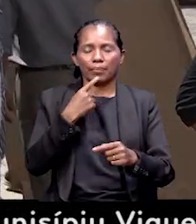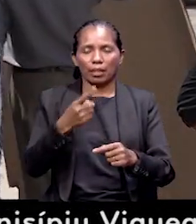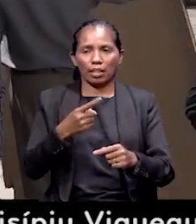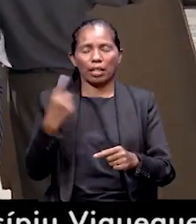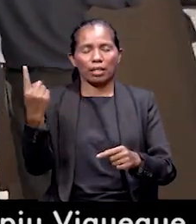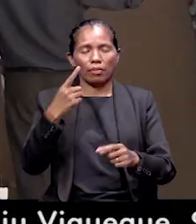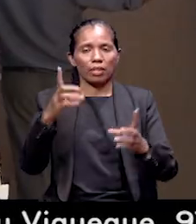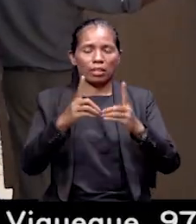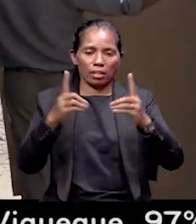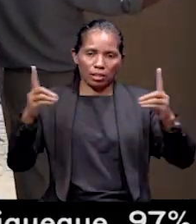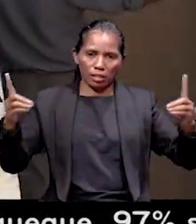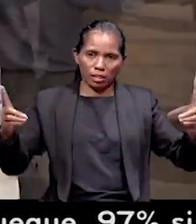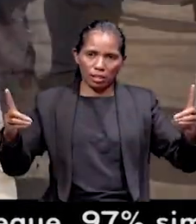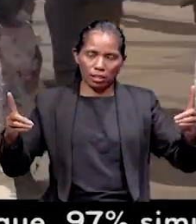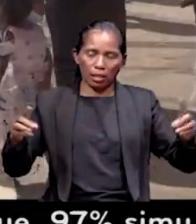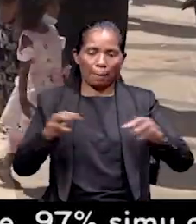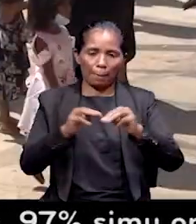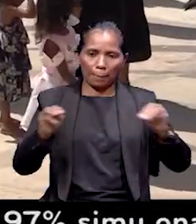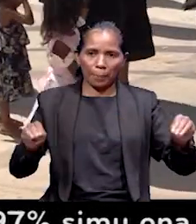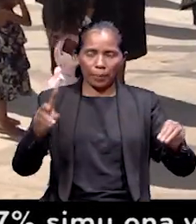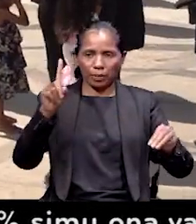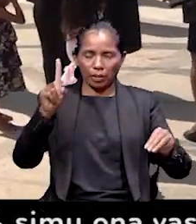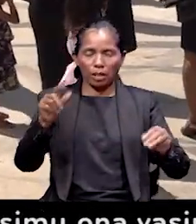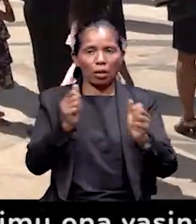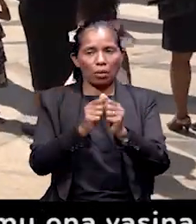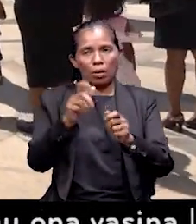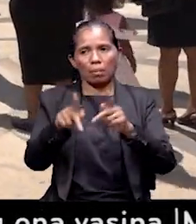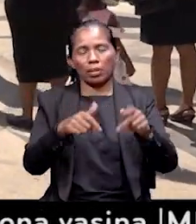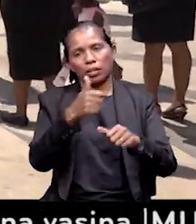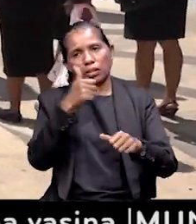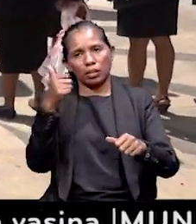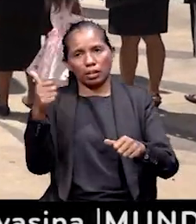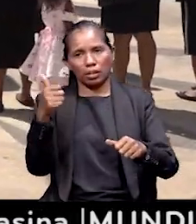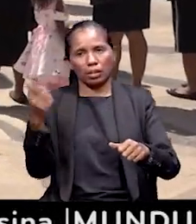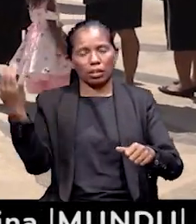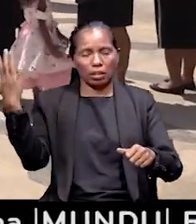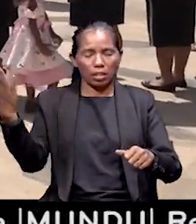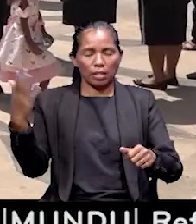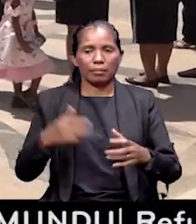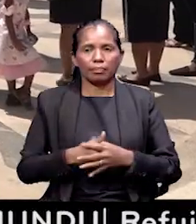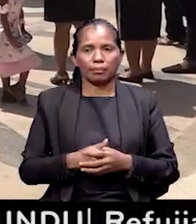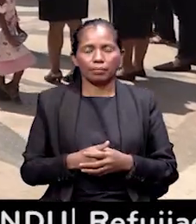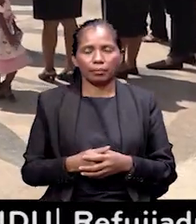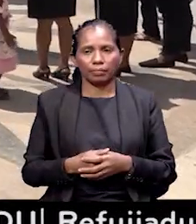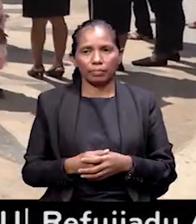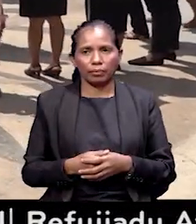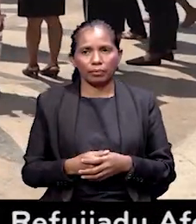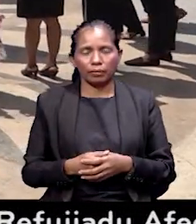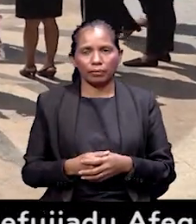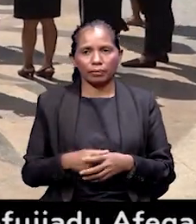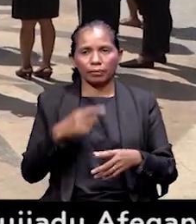mantein distansia. Pelu menos metru ida ho emaseluk nebe presente iha ceremonia ne. Establecimento